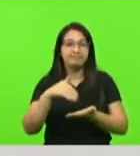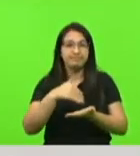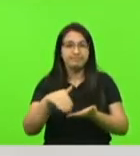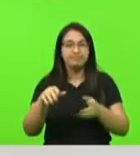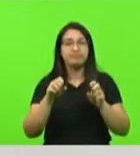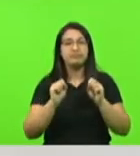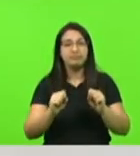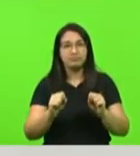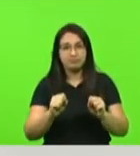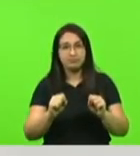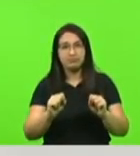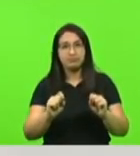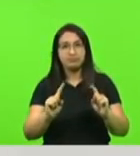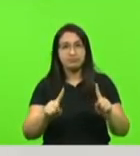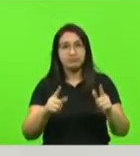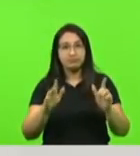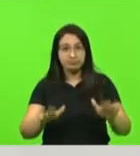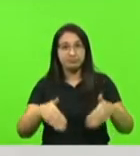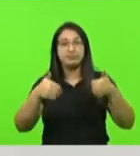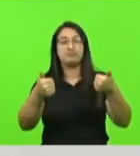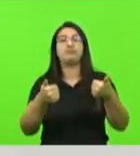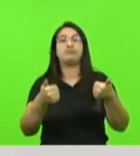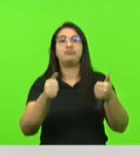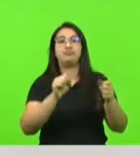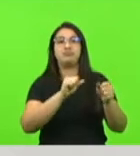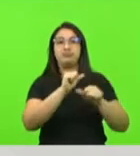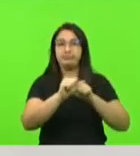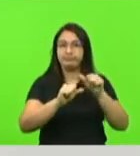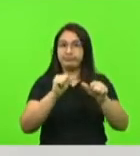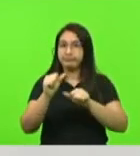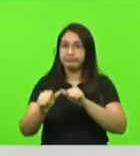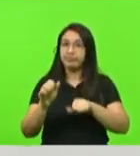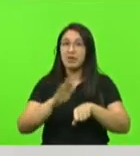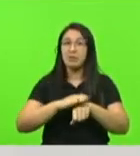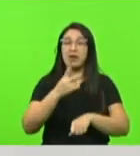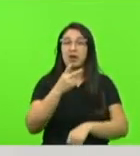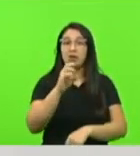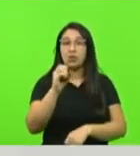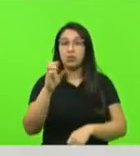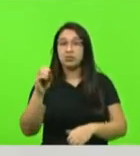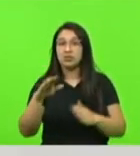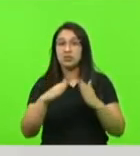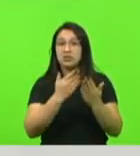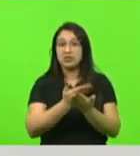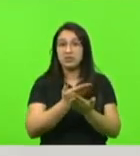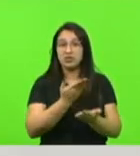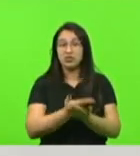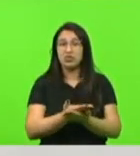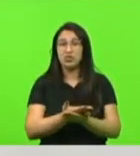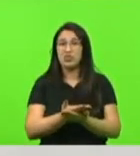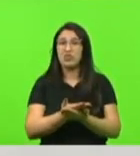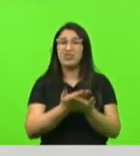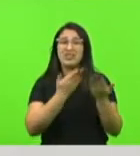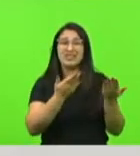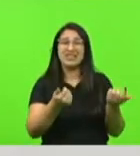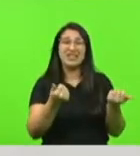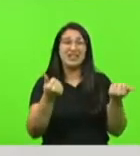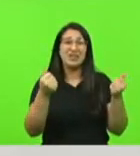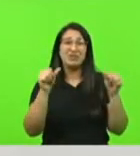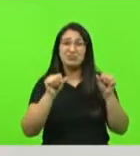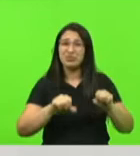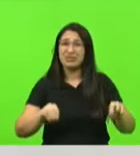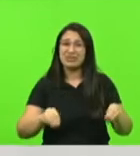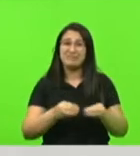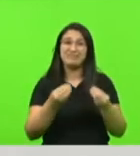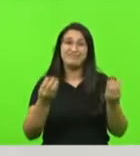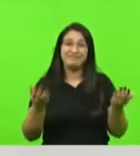Foram identificadas mais de 200 escolas em estado precário em Santa Catarina. E, então, se por um lado